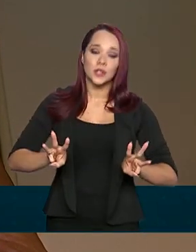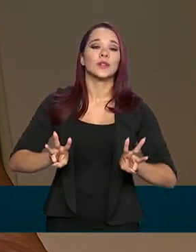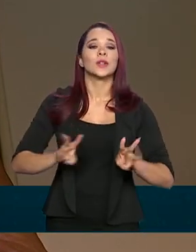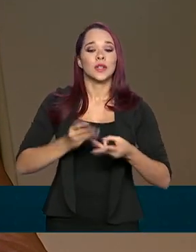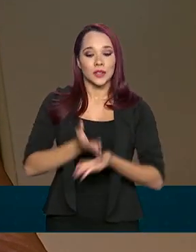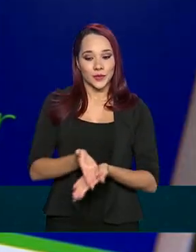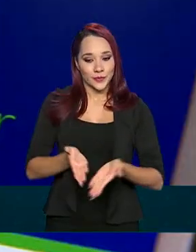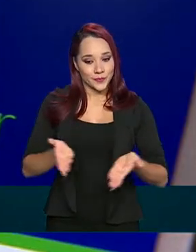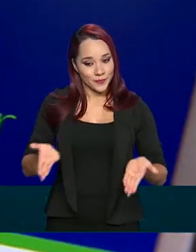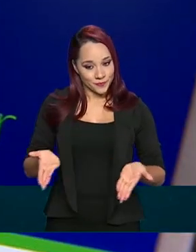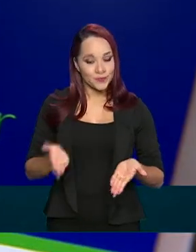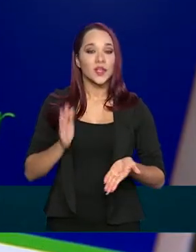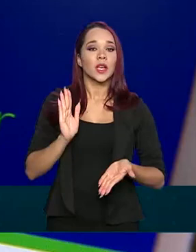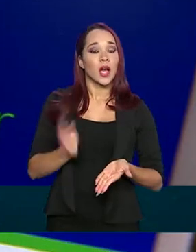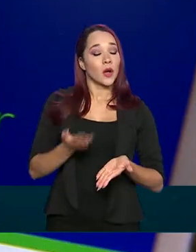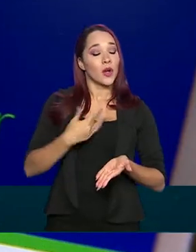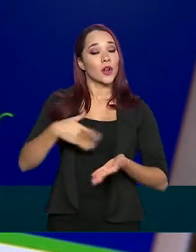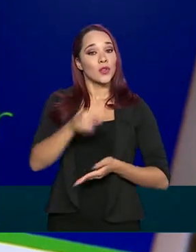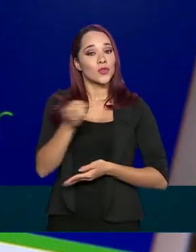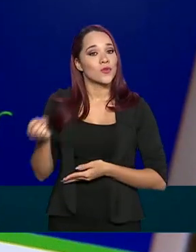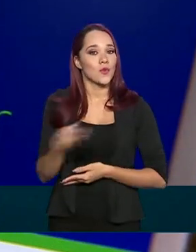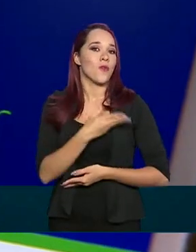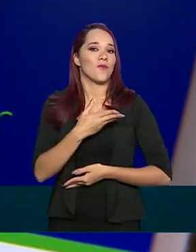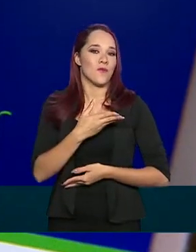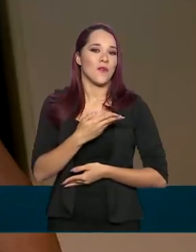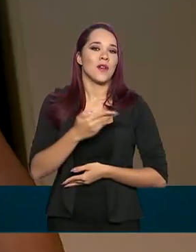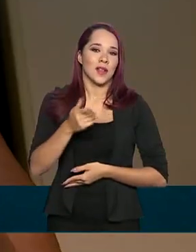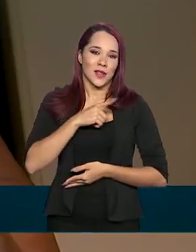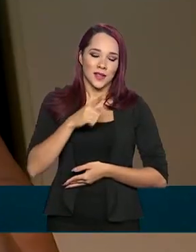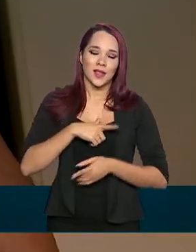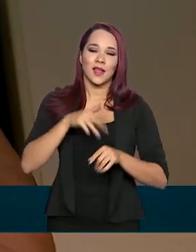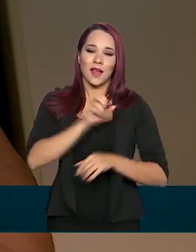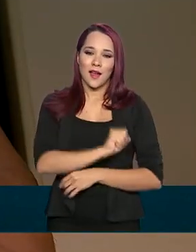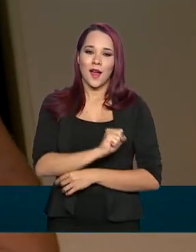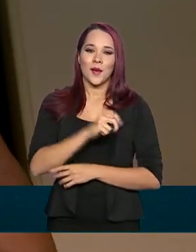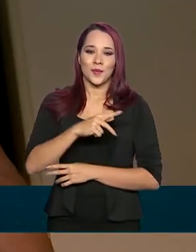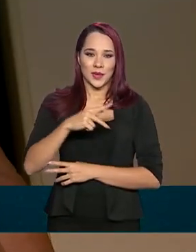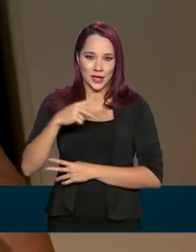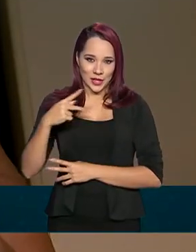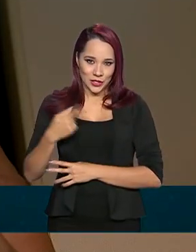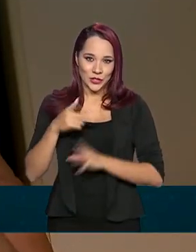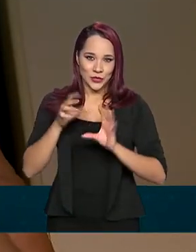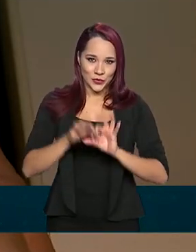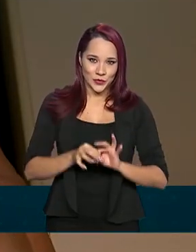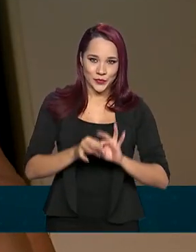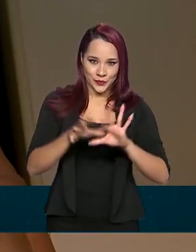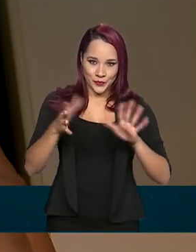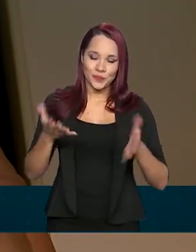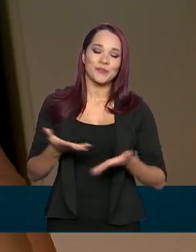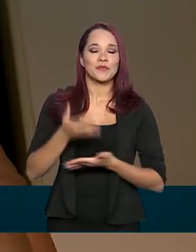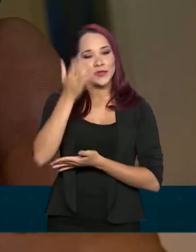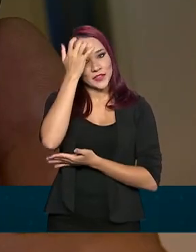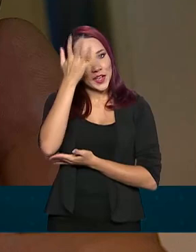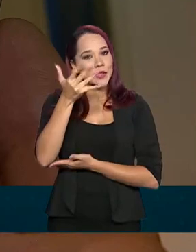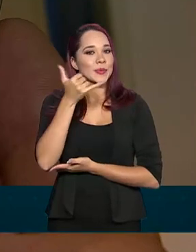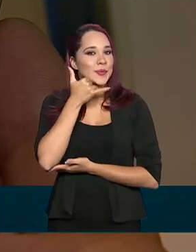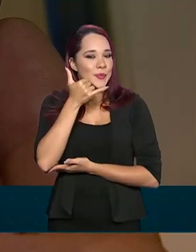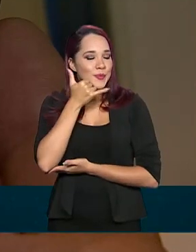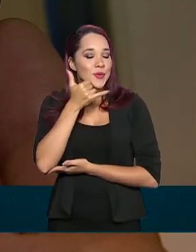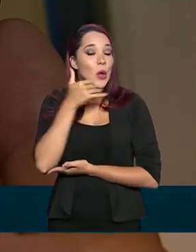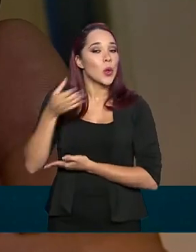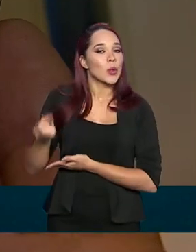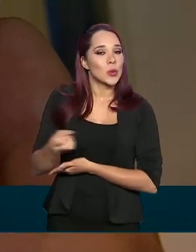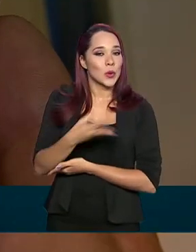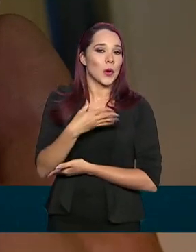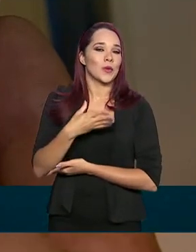.br foi repaginada e acaba de disponibilizar ao consumidor, na palma da mão, uma nova